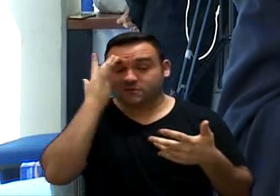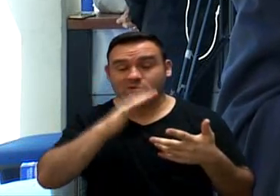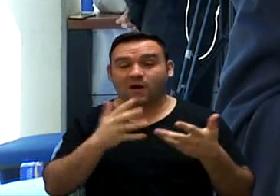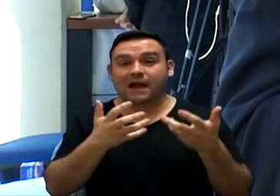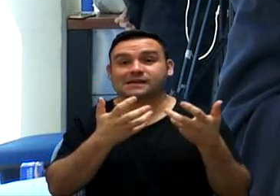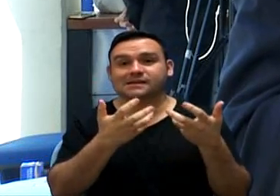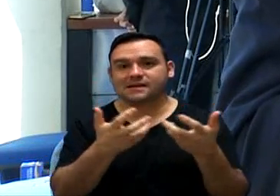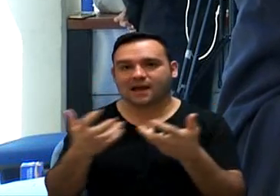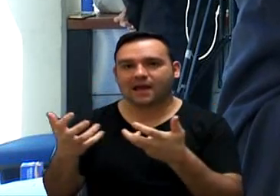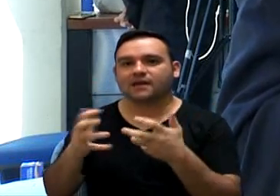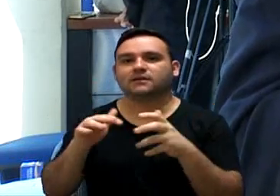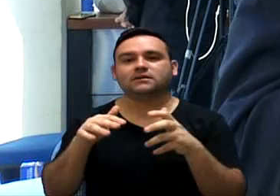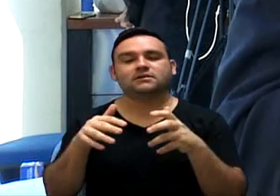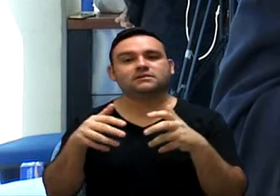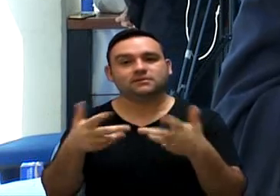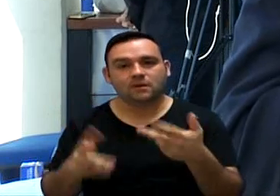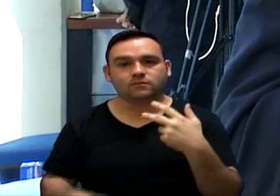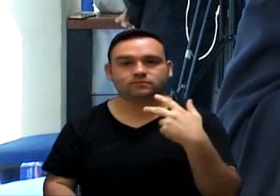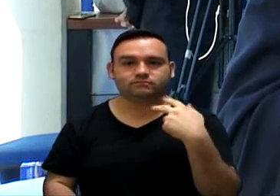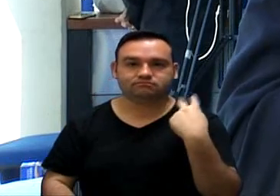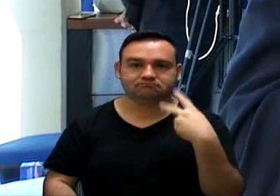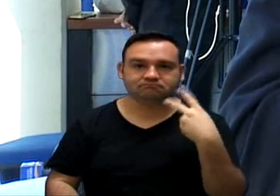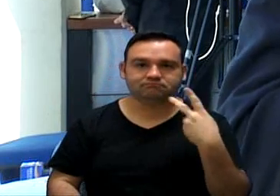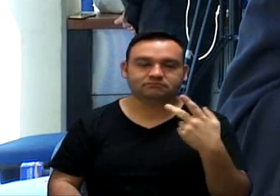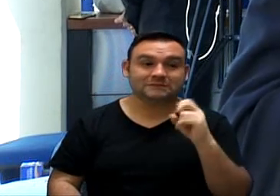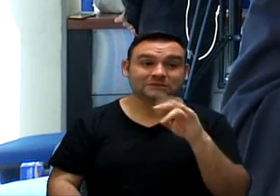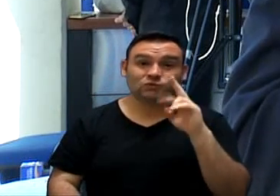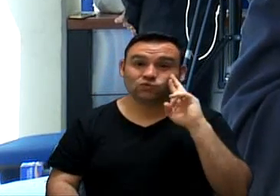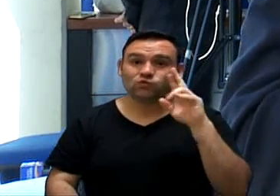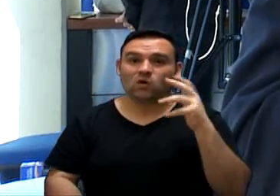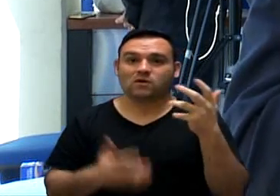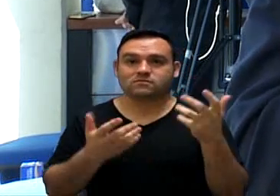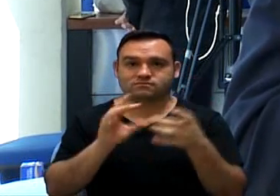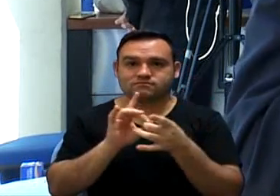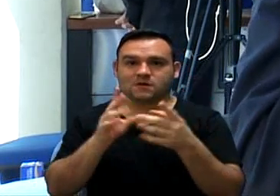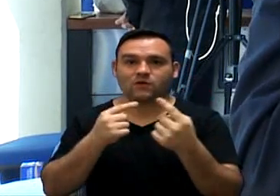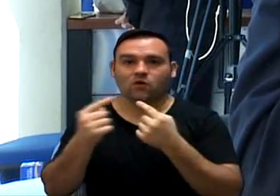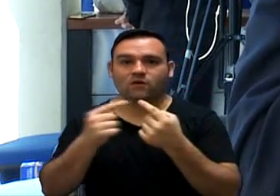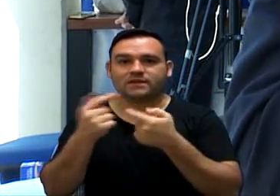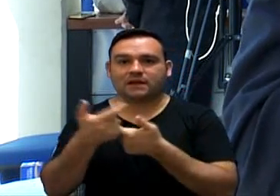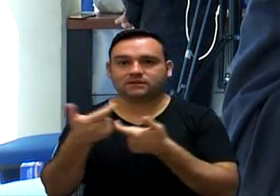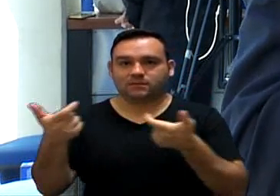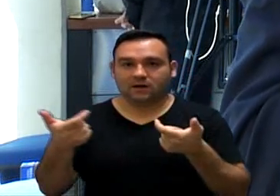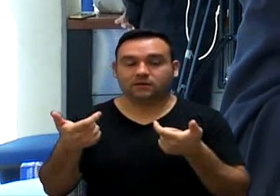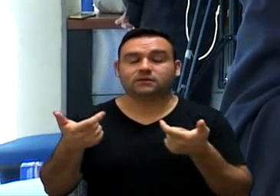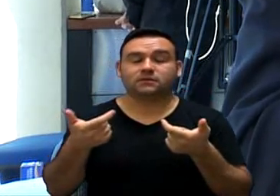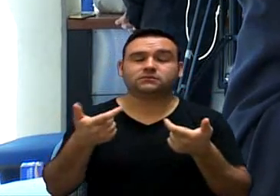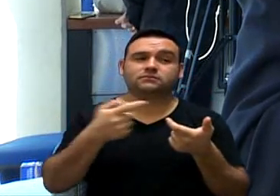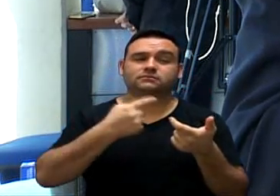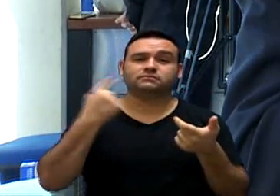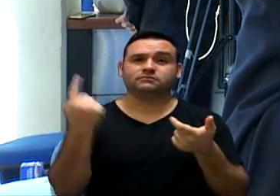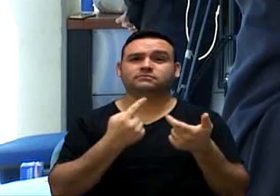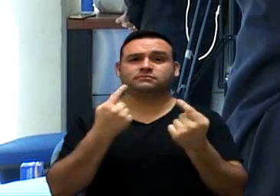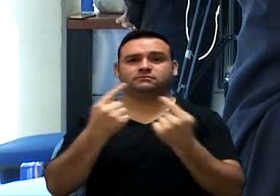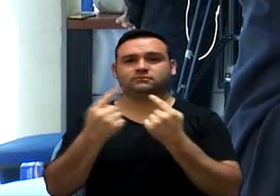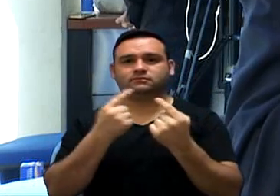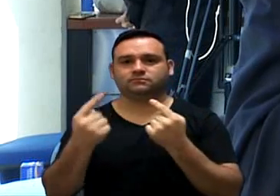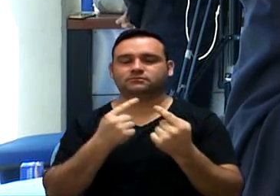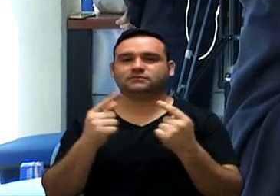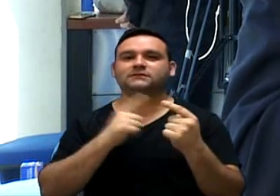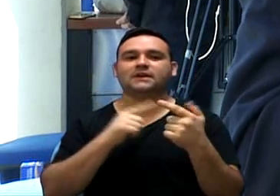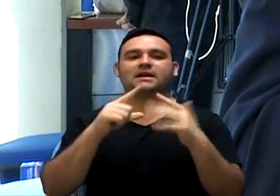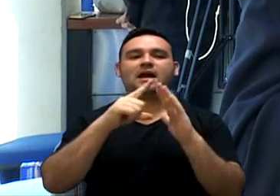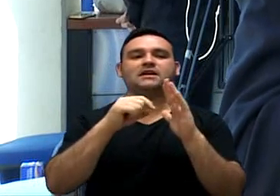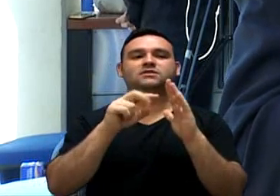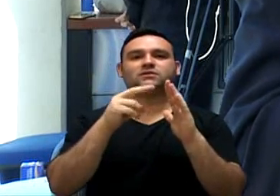Então, vereador, se Vossa Excelência me permite conversar em aparte. Sim, vereador. Vamos realmente. É o artigo 3º como o